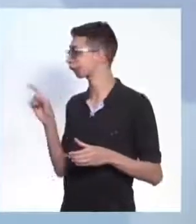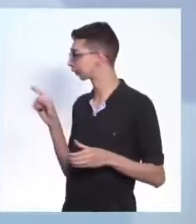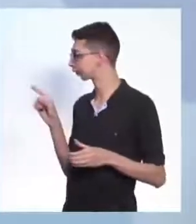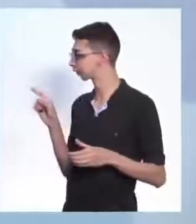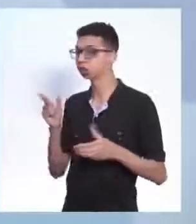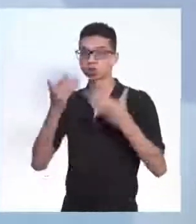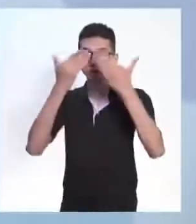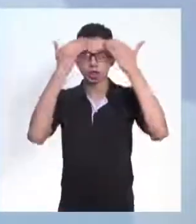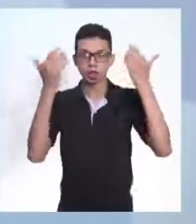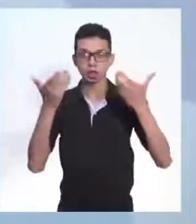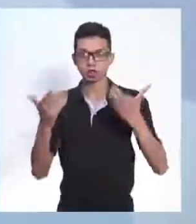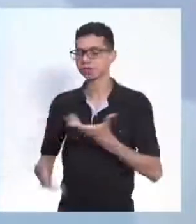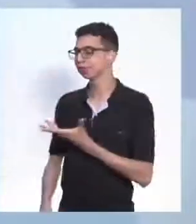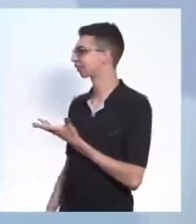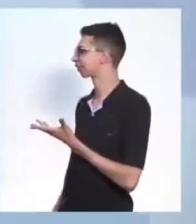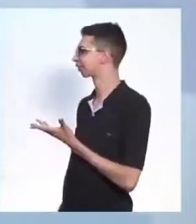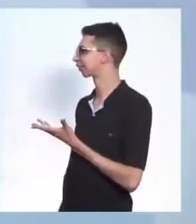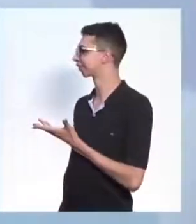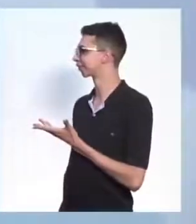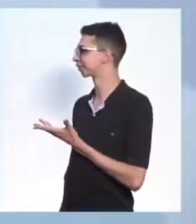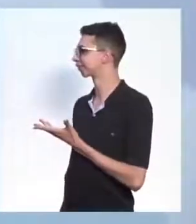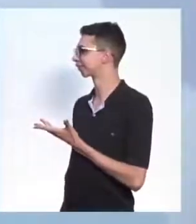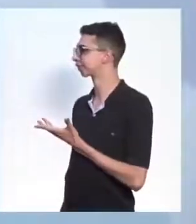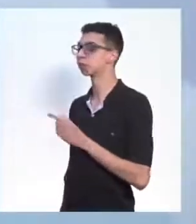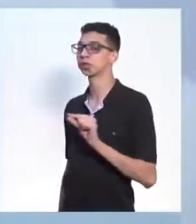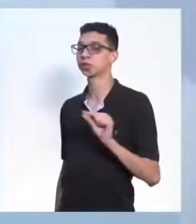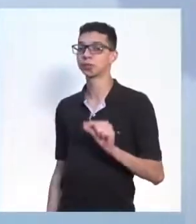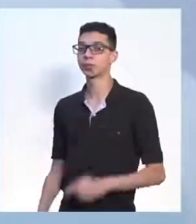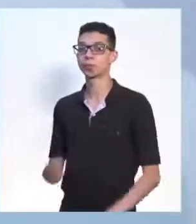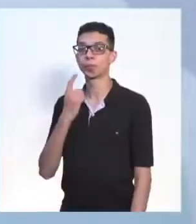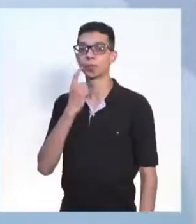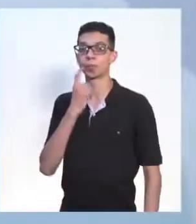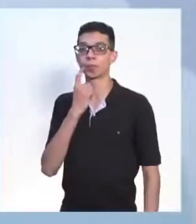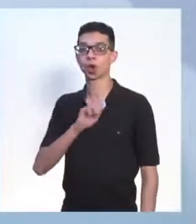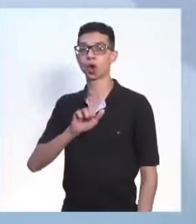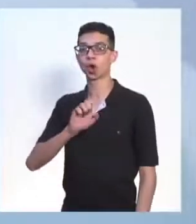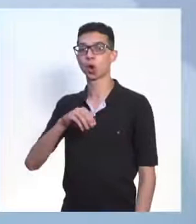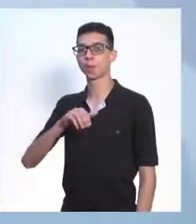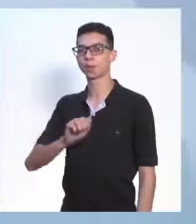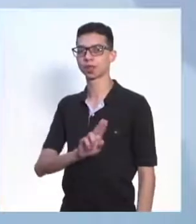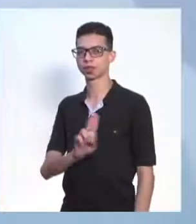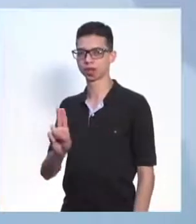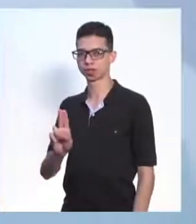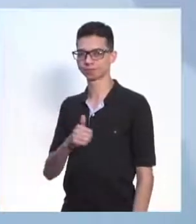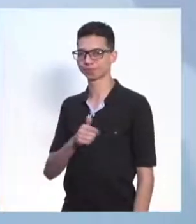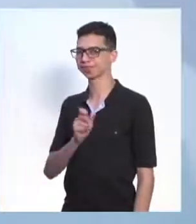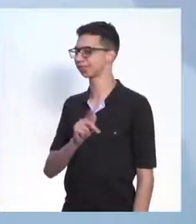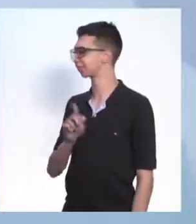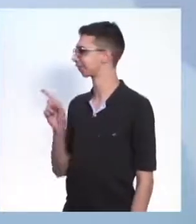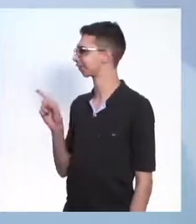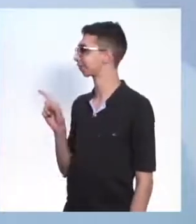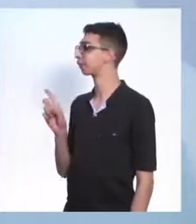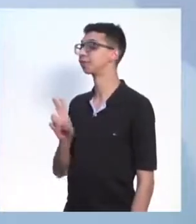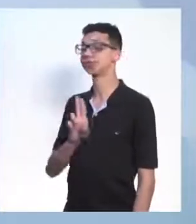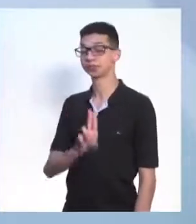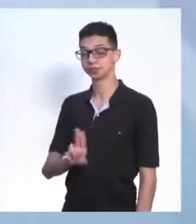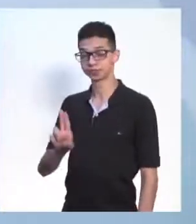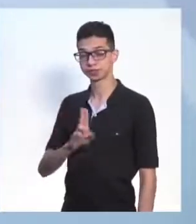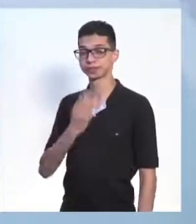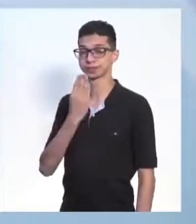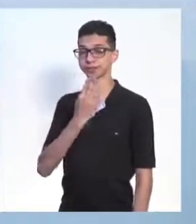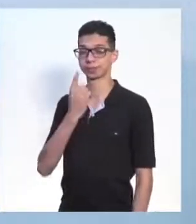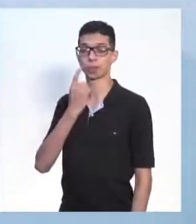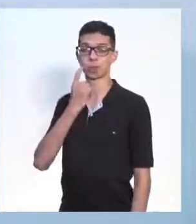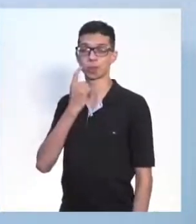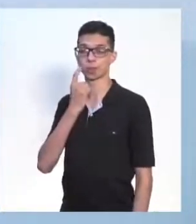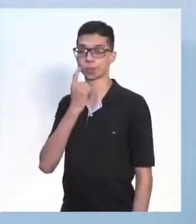para que lado que eu tô? Aqui. Gente, isso daqui é bala de goma. Certo? Então, nós vamos utilizar bala de goma